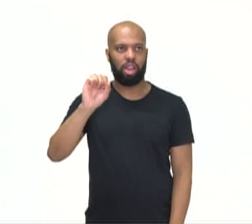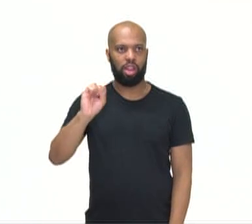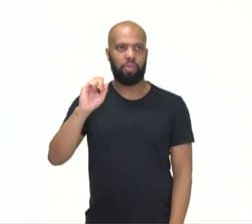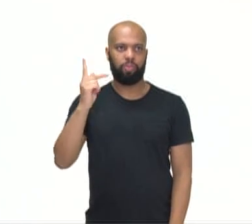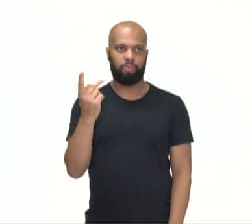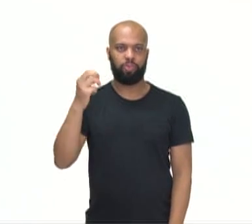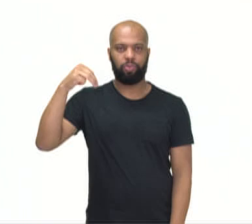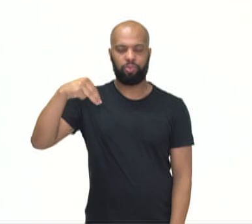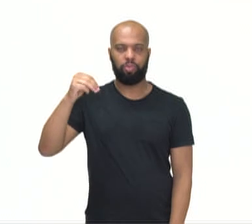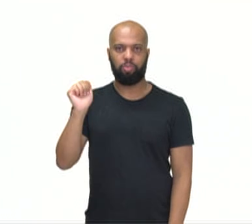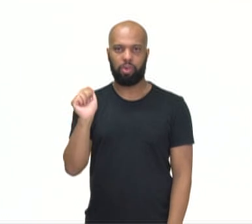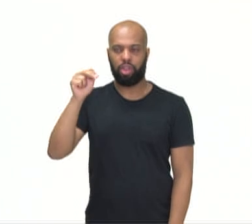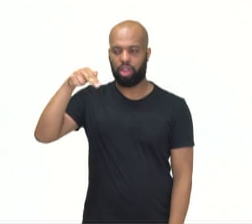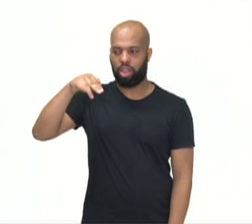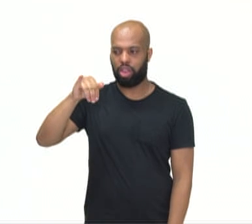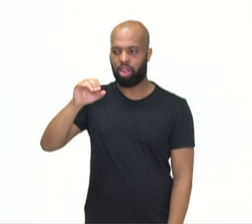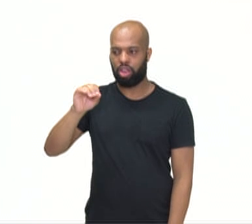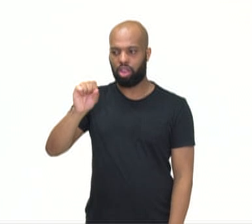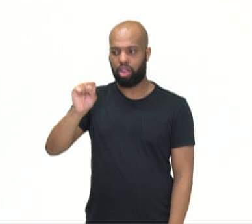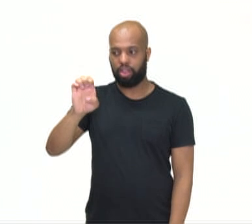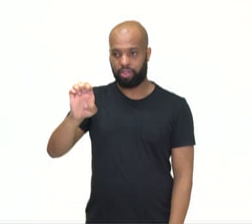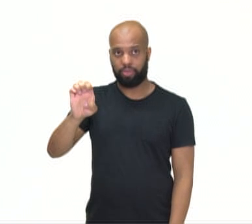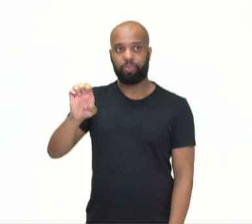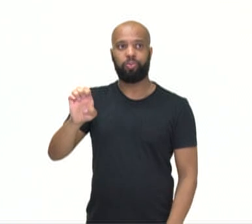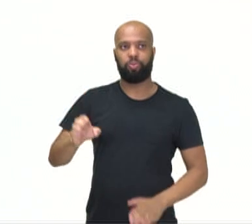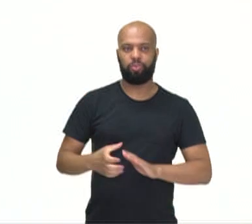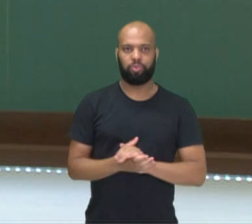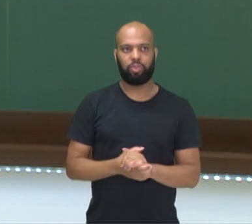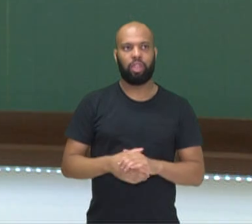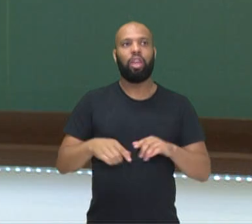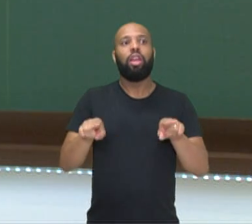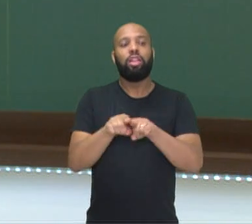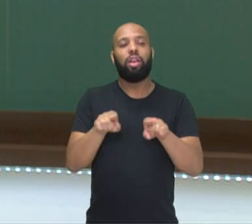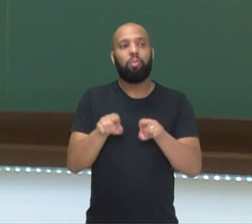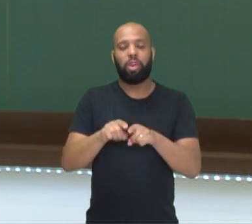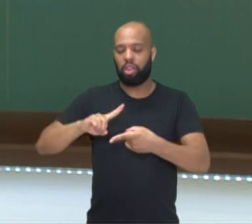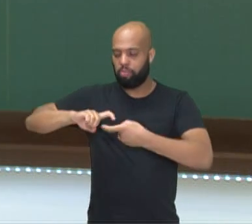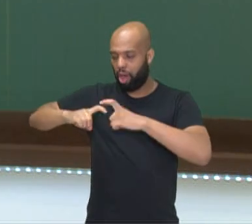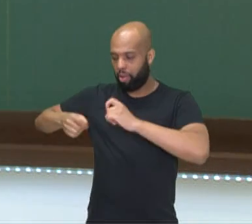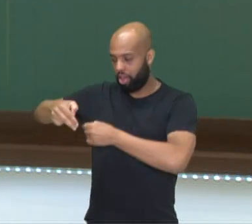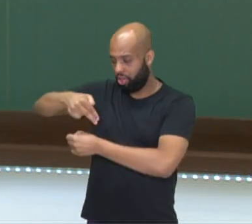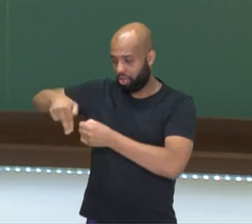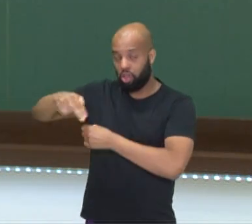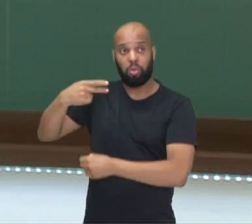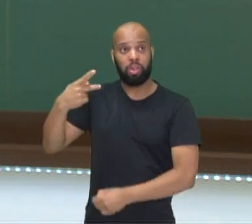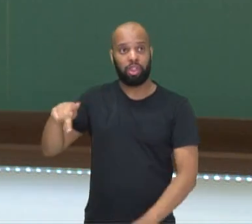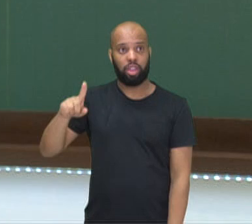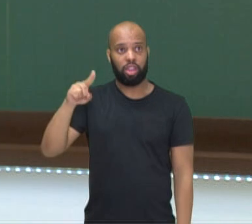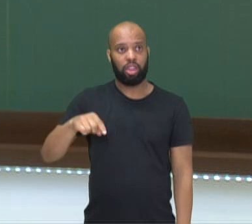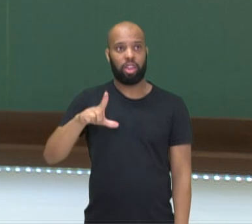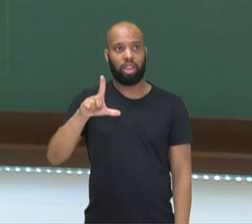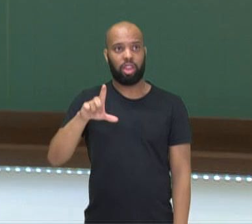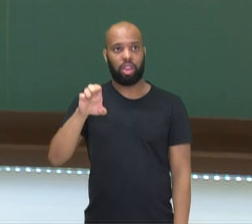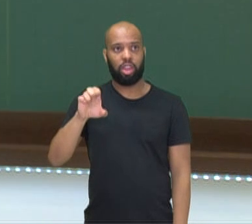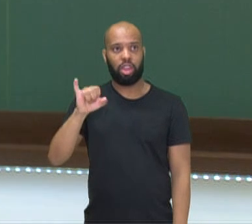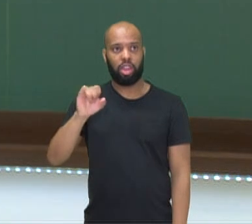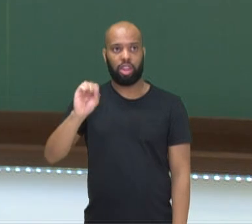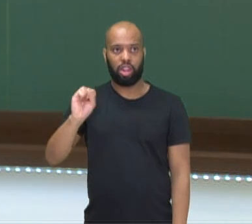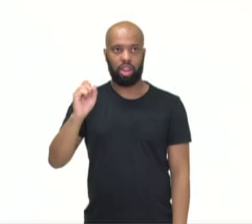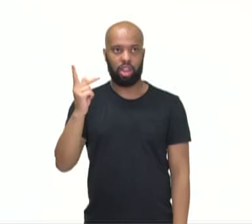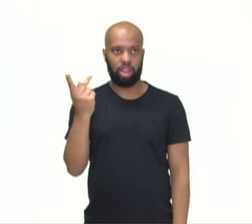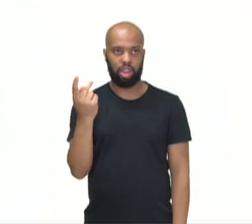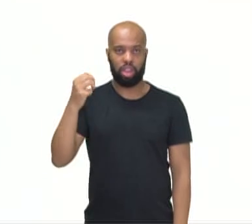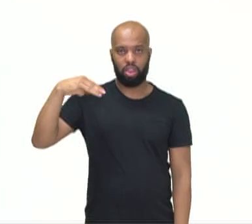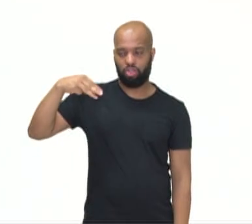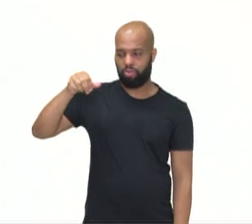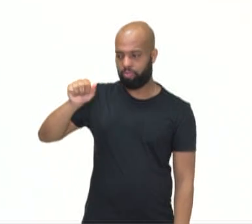um protozoário. Agora, leishmania. Também é um micro-organismo. Percebam aqui na nossa imagem